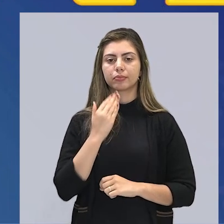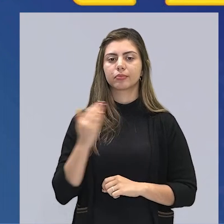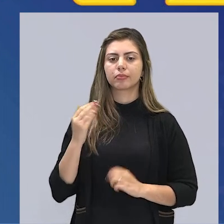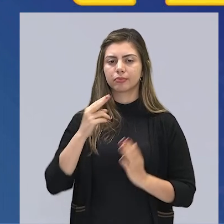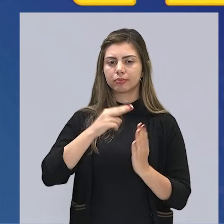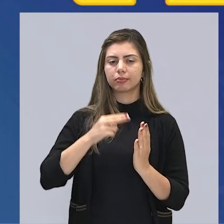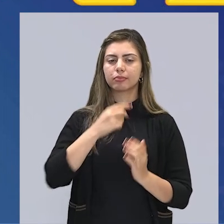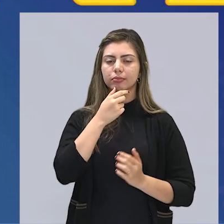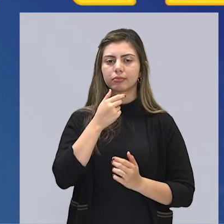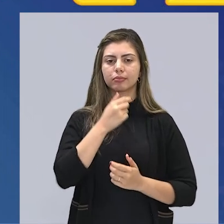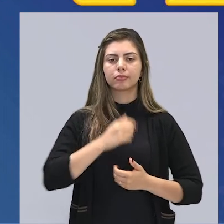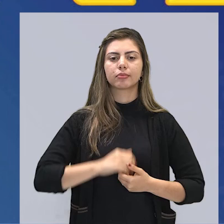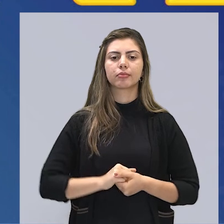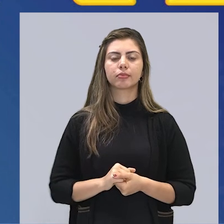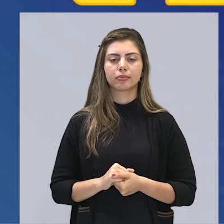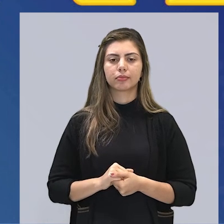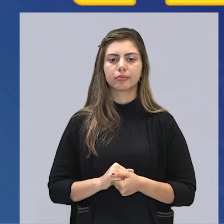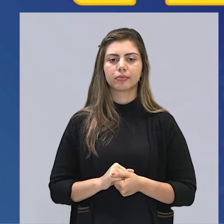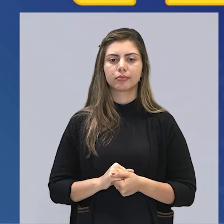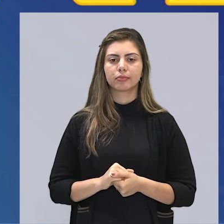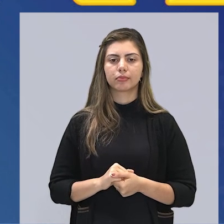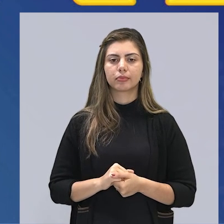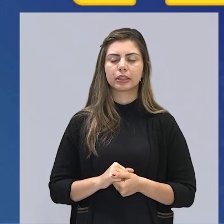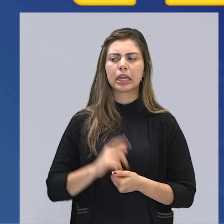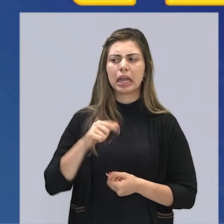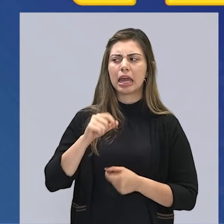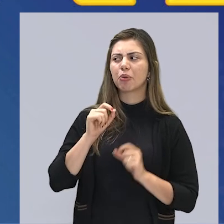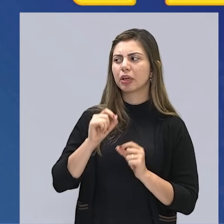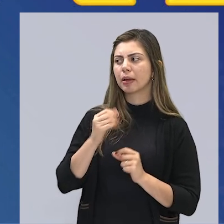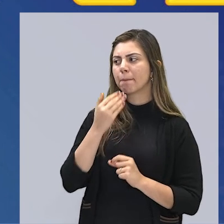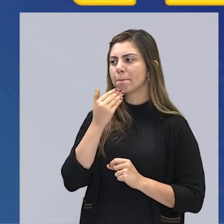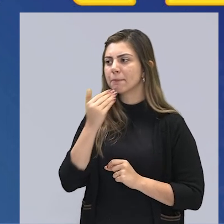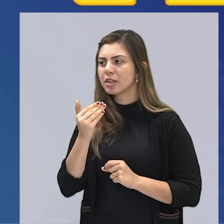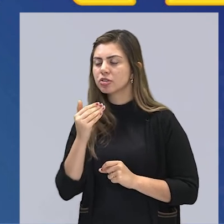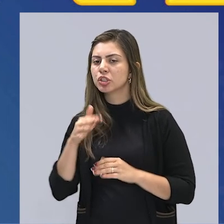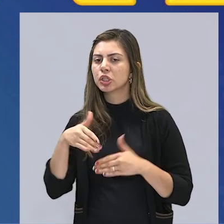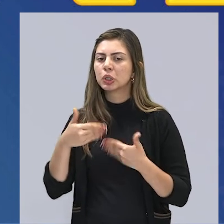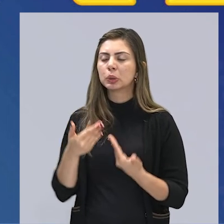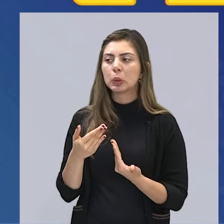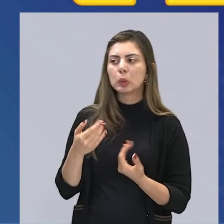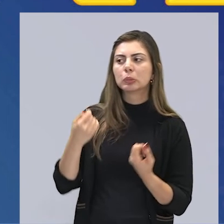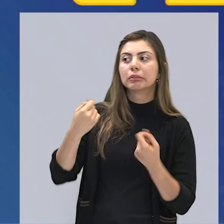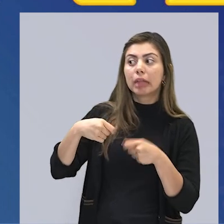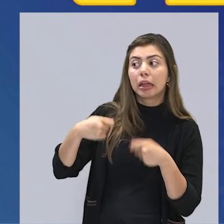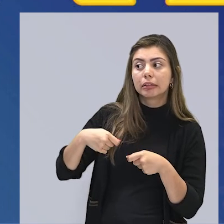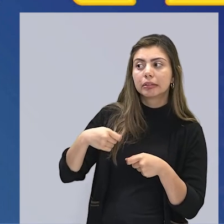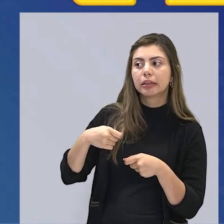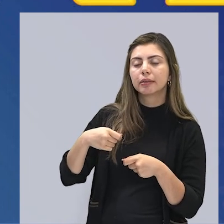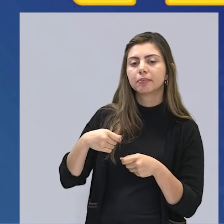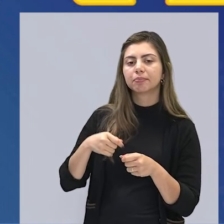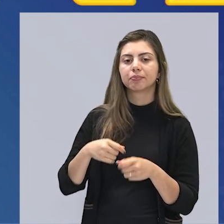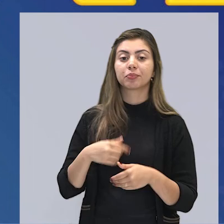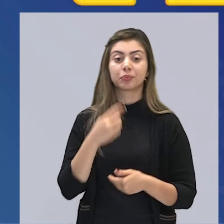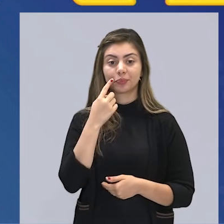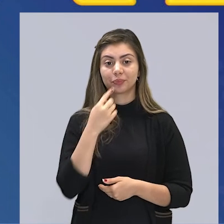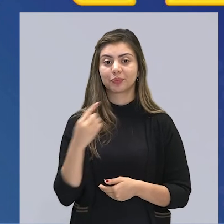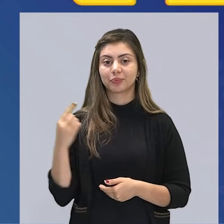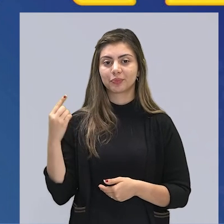with this problem? É um pedido ou é uma possibilidade, está indicando uma possibilidade? Vamos para a resposta